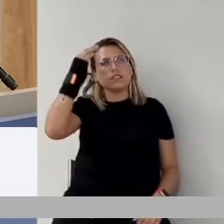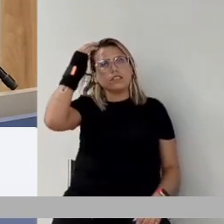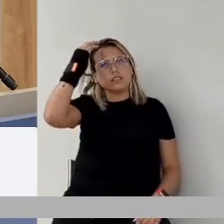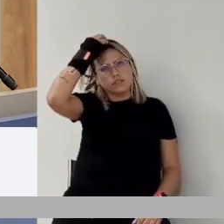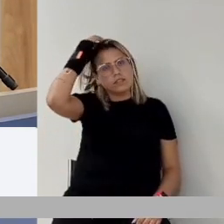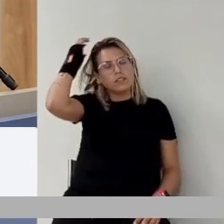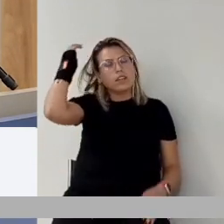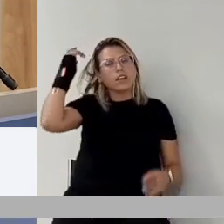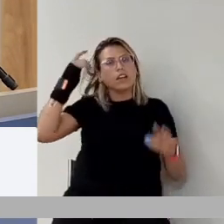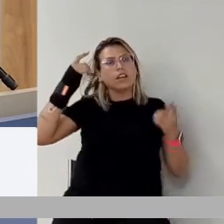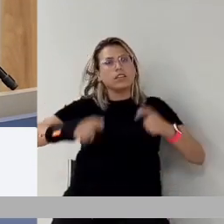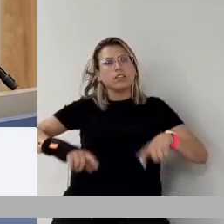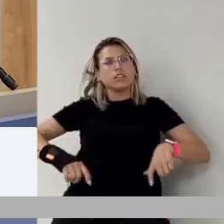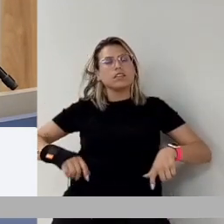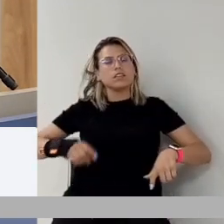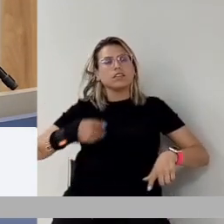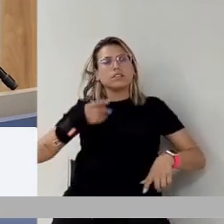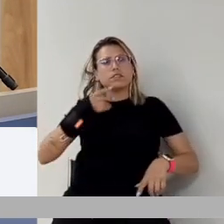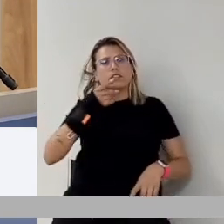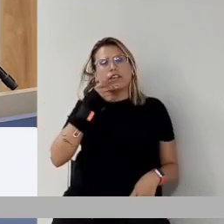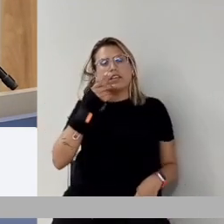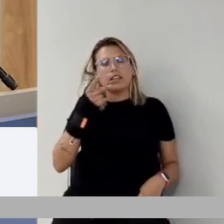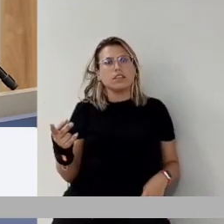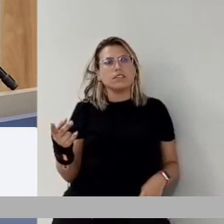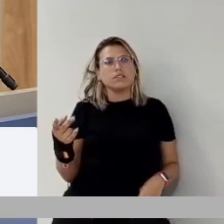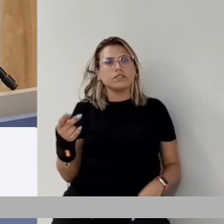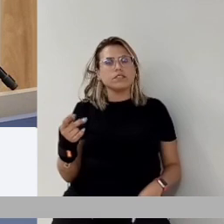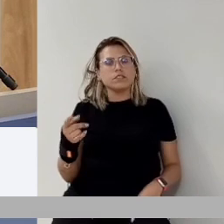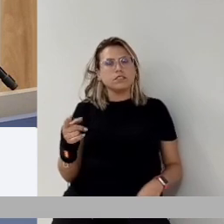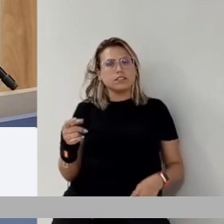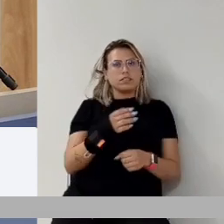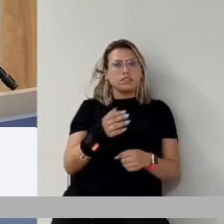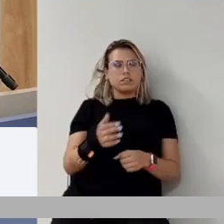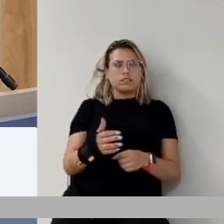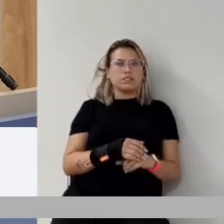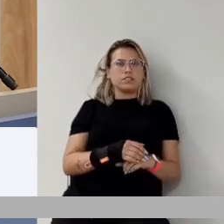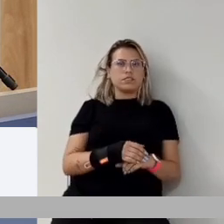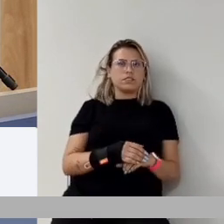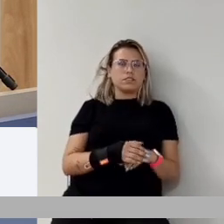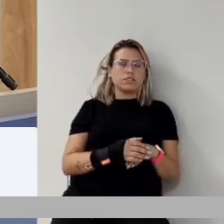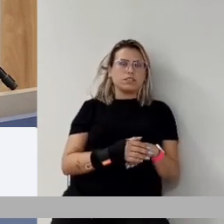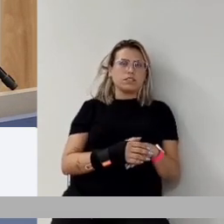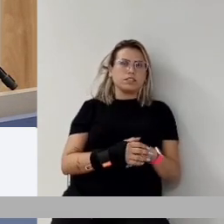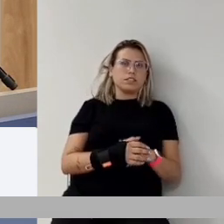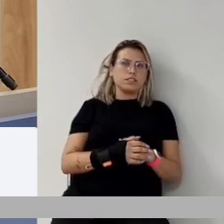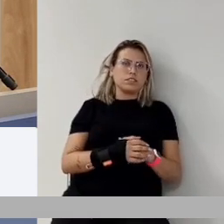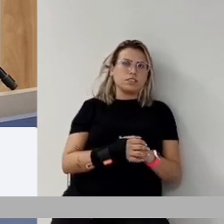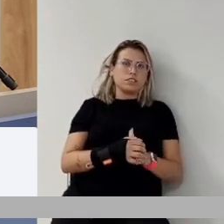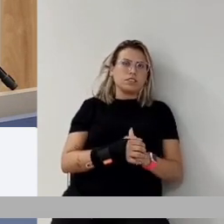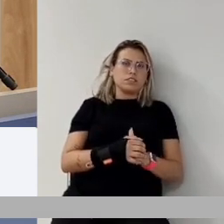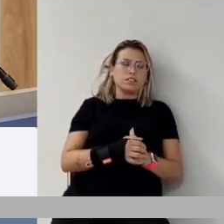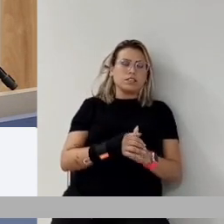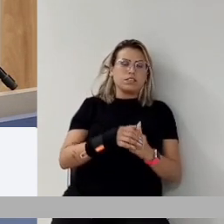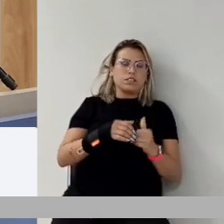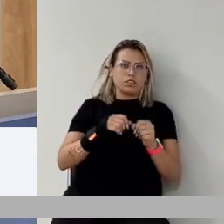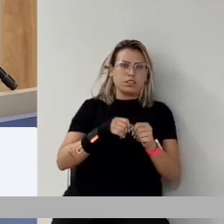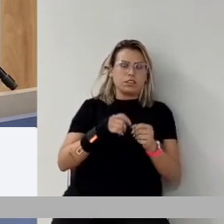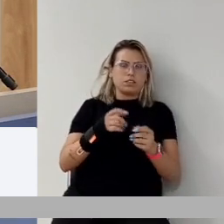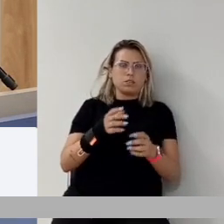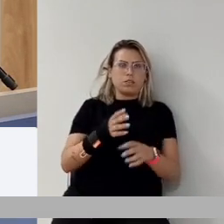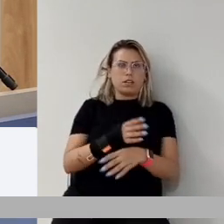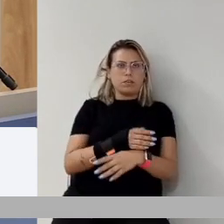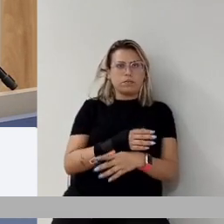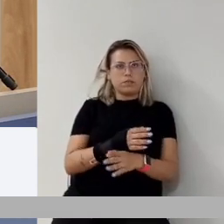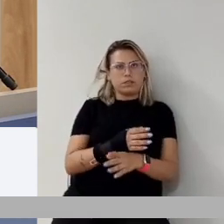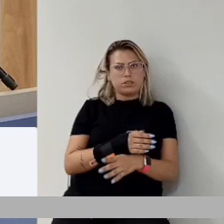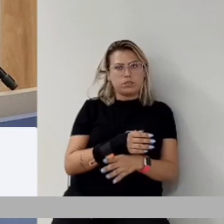areninha ele já falava ordem de serviço para a troca daquele piso e nessa casa aqui foi colocado como se fosse um abandono como